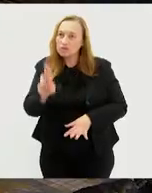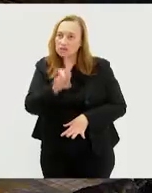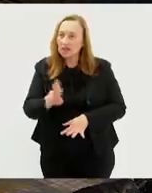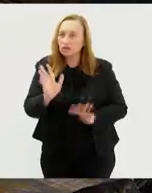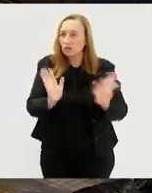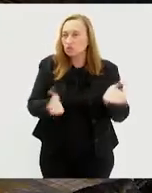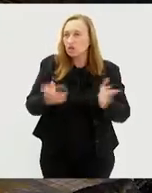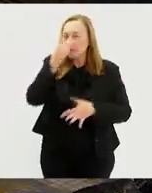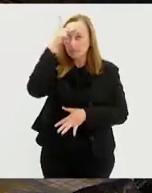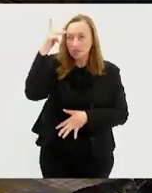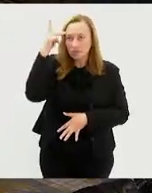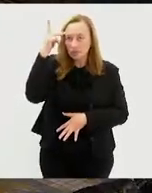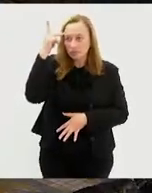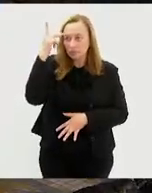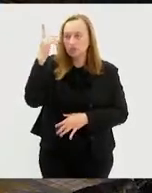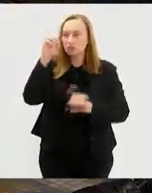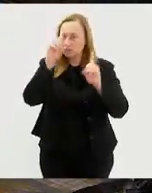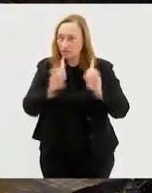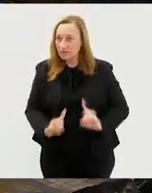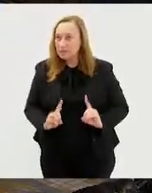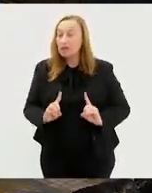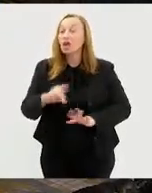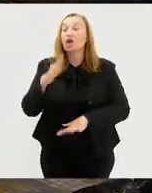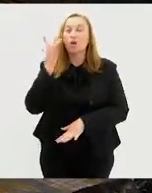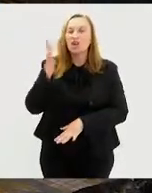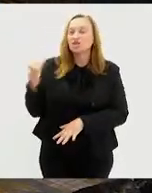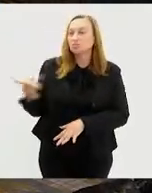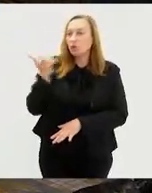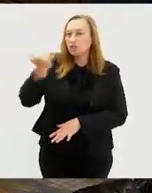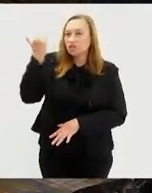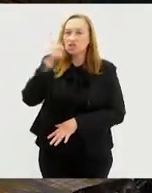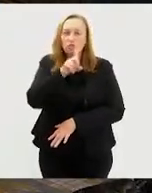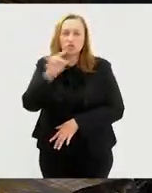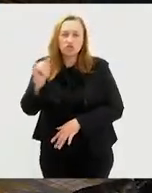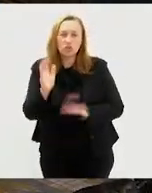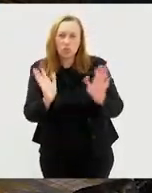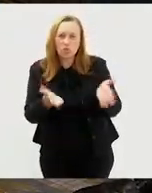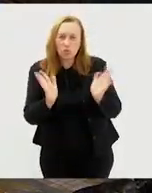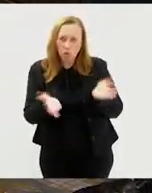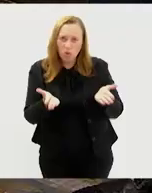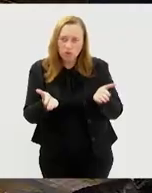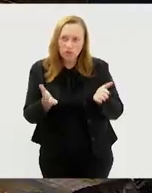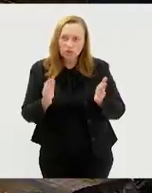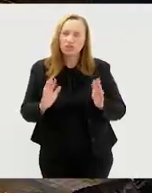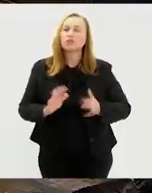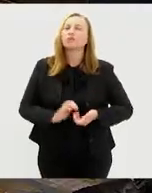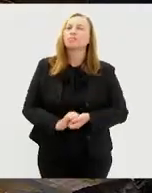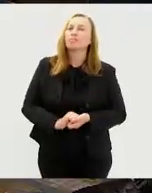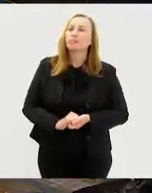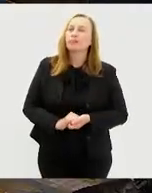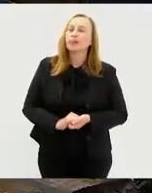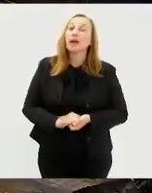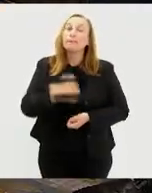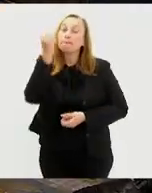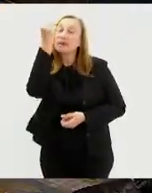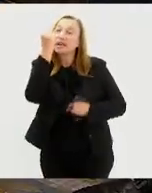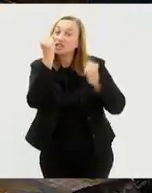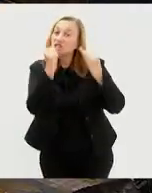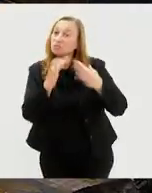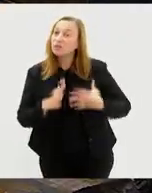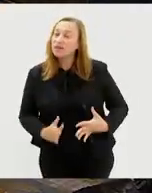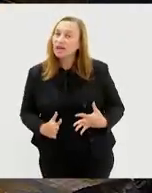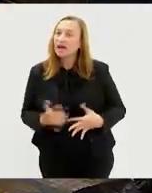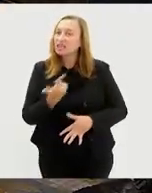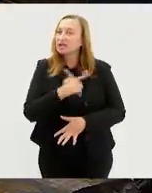deficiência Eu acho que isso é importante num numa data como essa num num evento como esse até para explicar que não existe